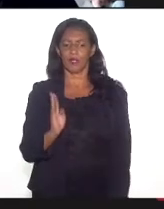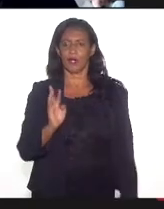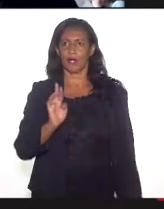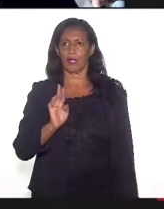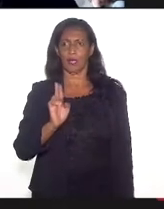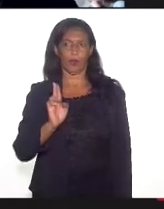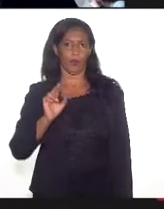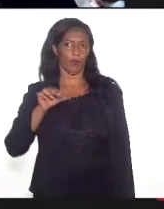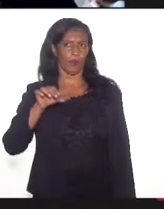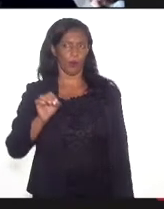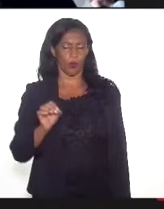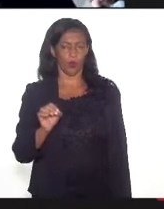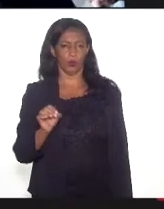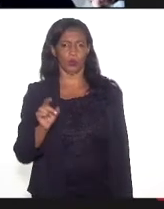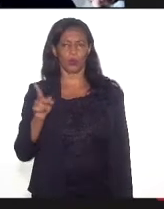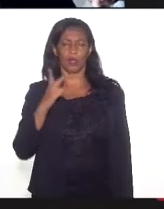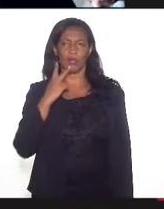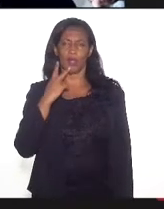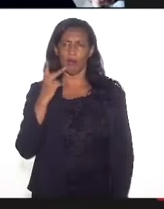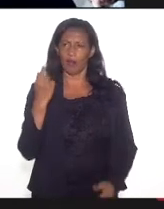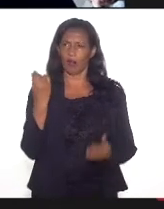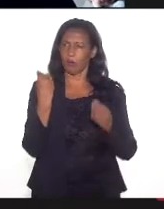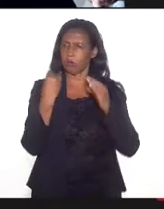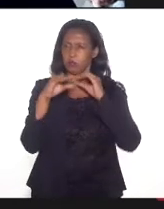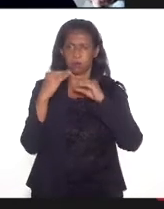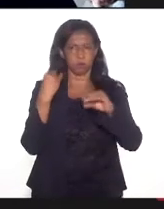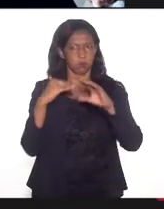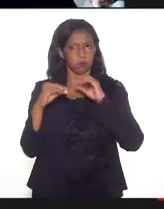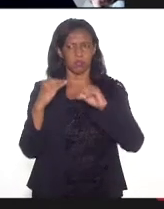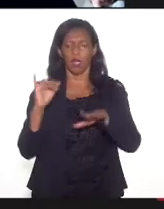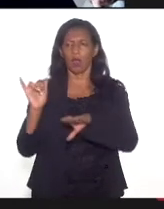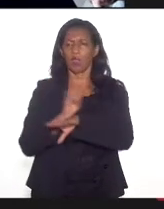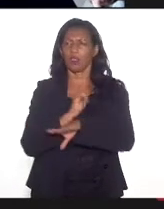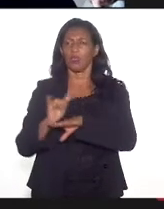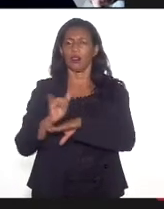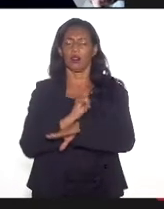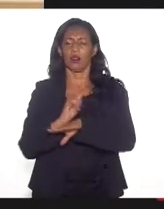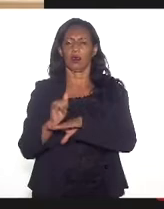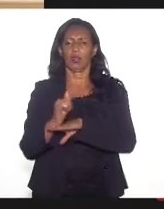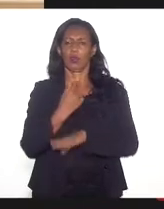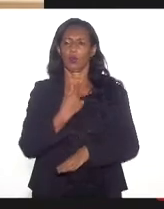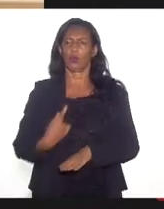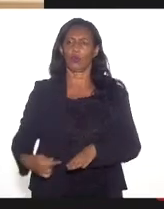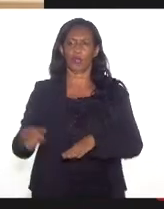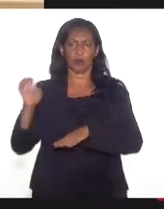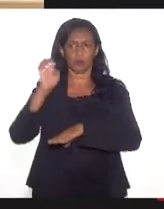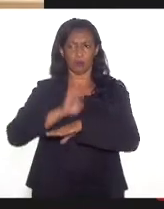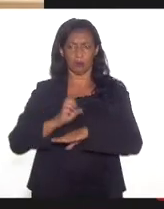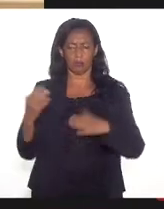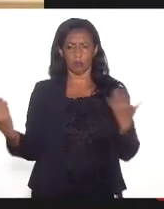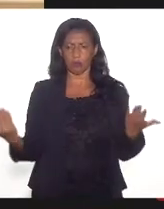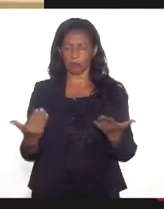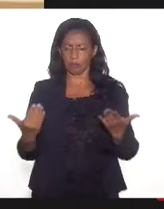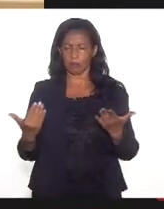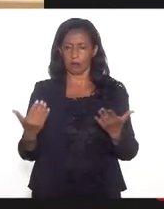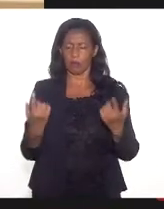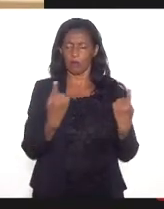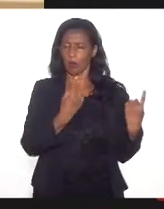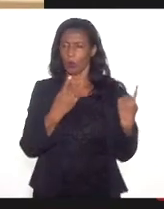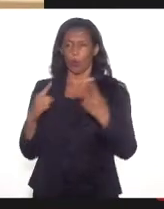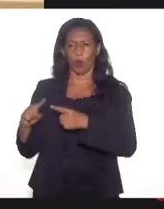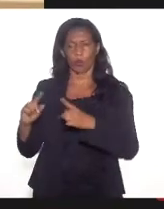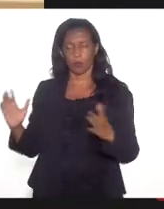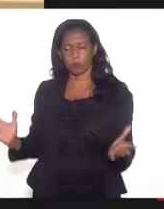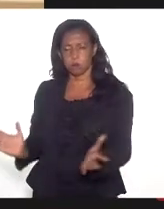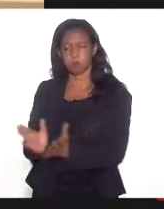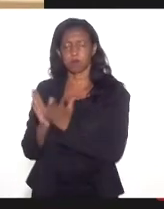Dauari a fazer as suas considerações sobre as estratégias do governo do Estado hoje para o enfrentamento à